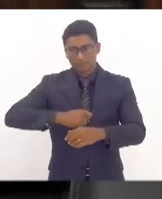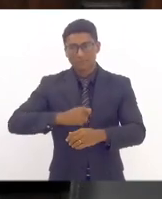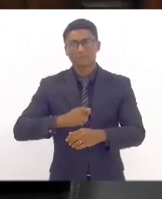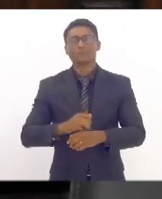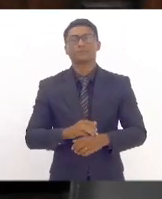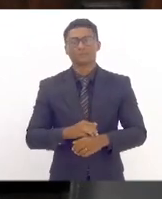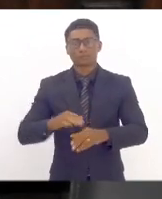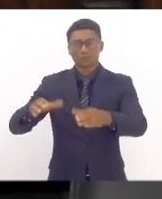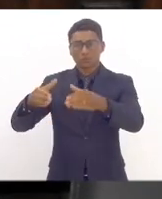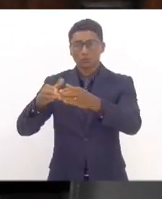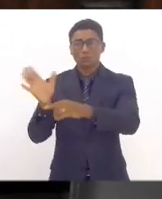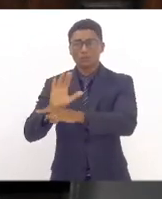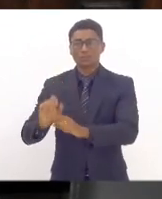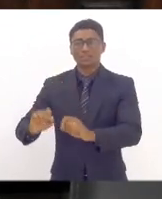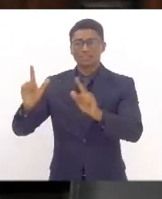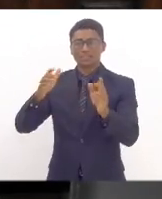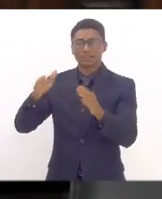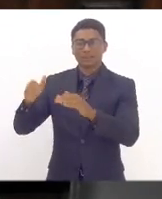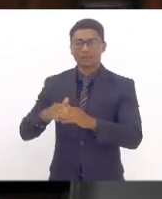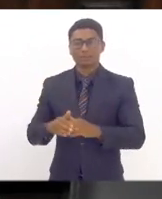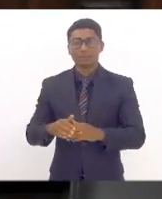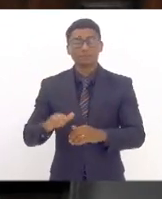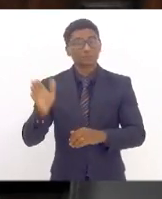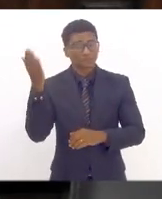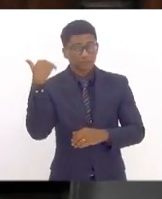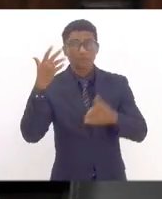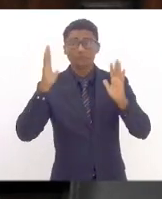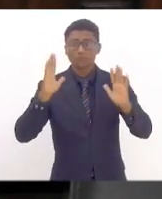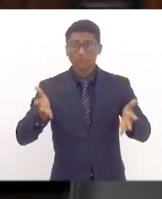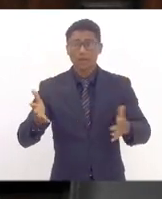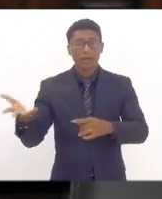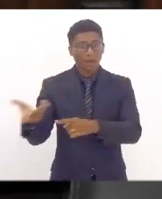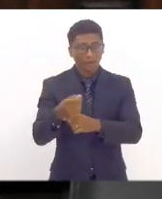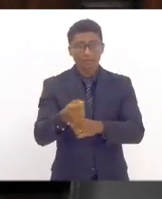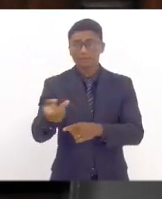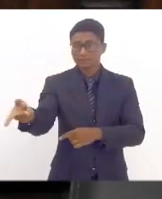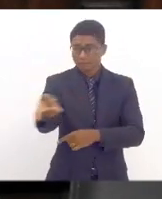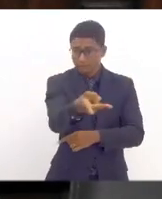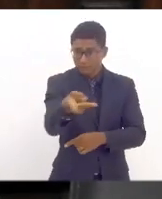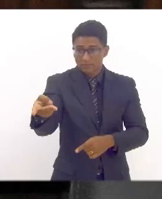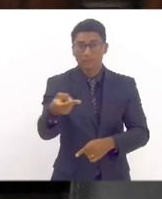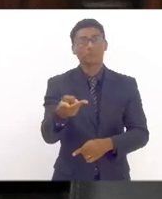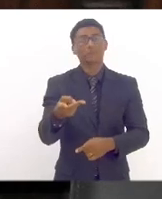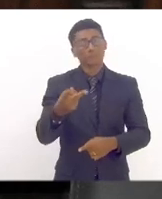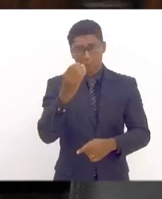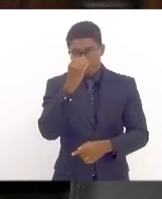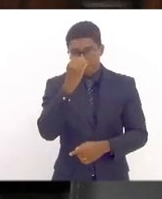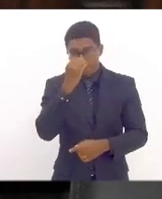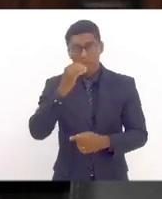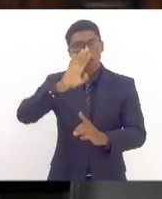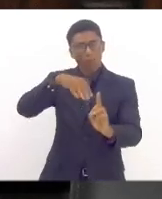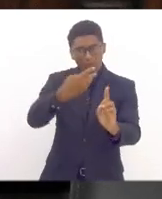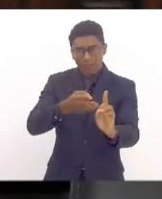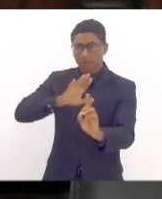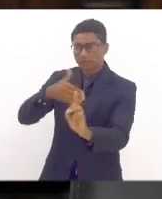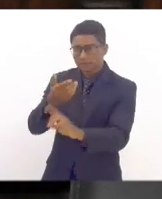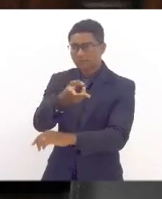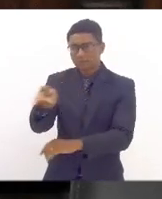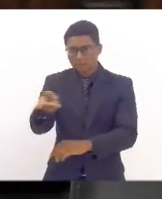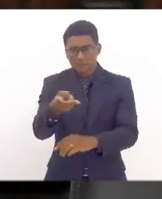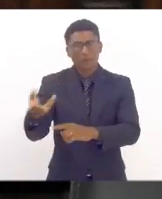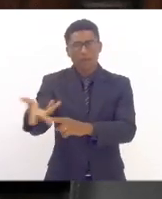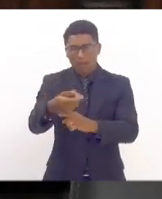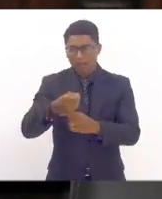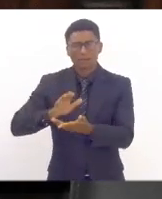companhia de cinema lá na Baixada mas Nós já tínhamos começado com arte com vocês com a arte da palhaçaria então quero homenagear essa linda arte que merece